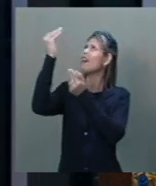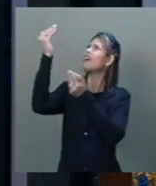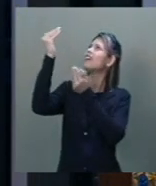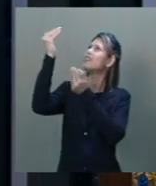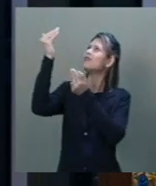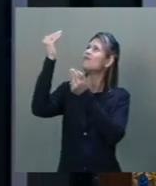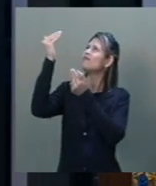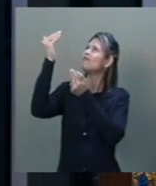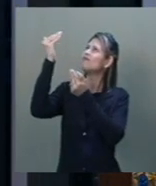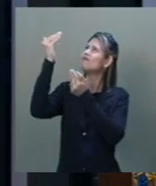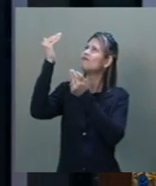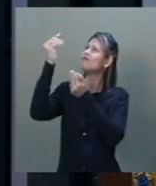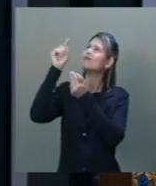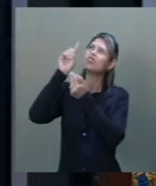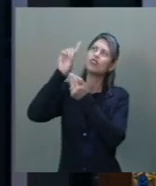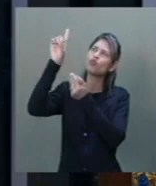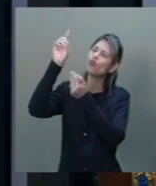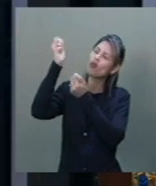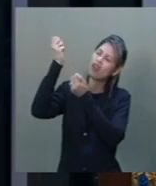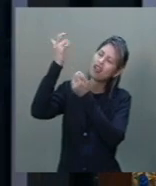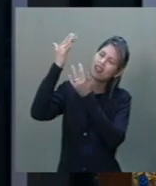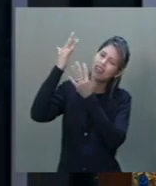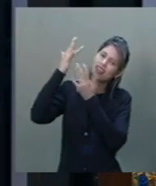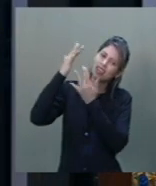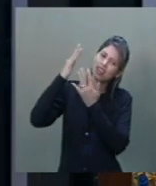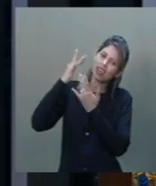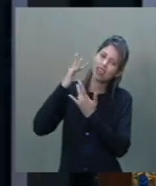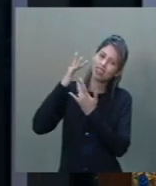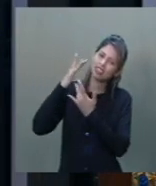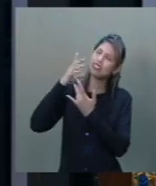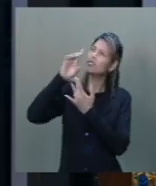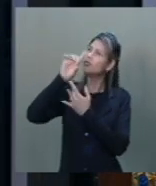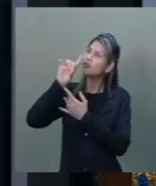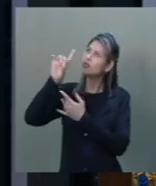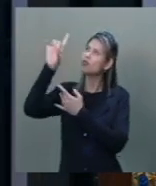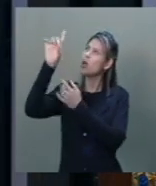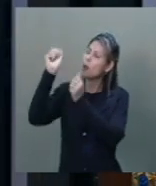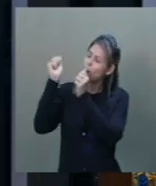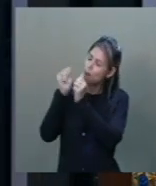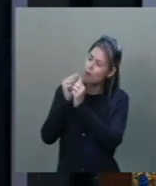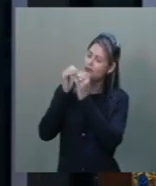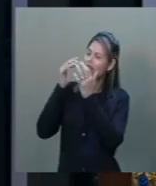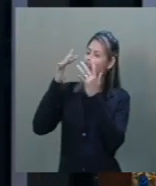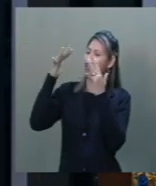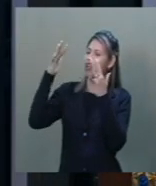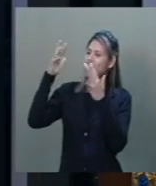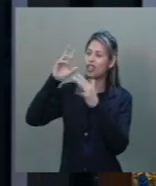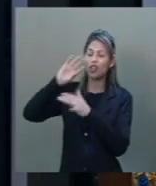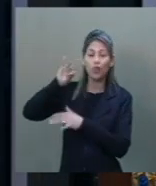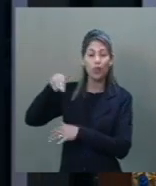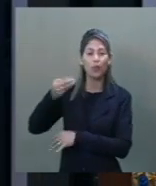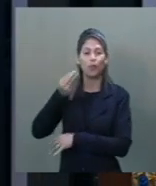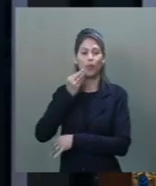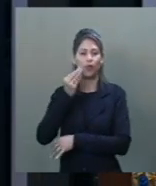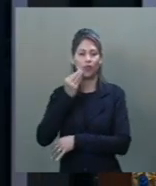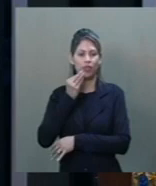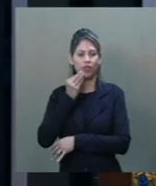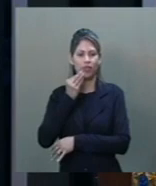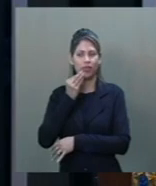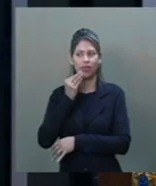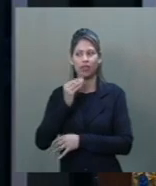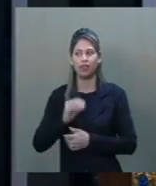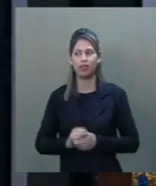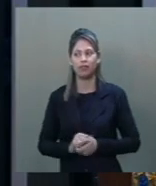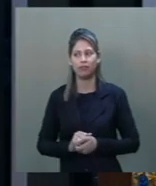por tanta graça, por tanta honraria e oportunidade. Povo do